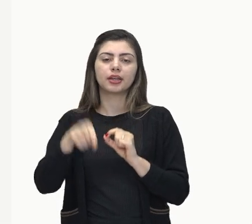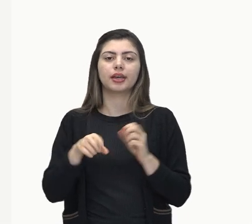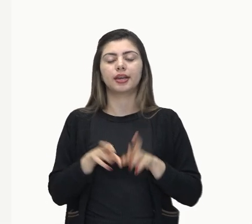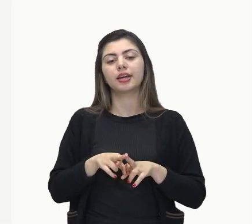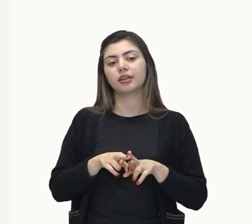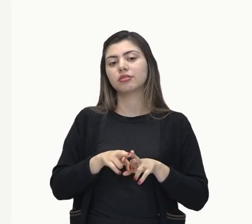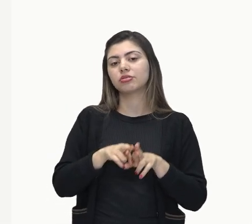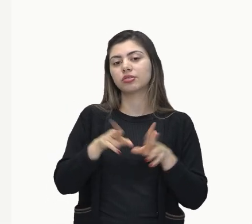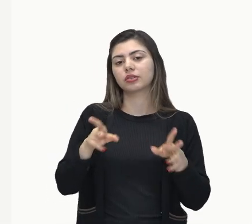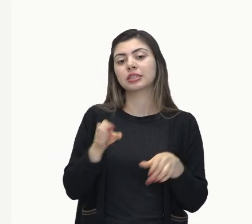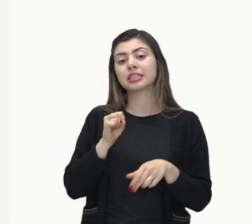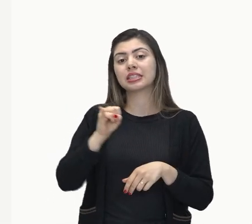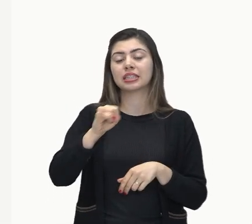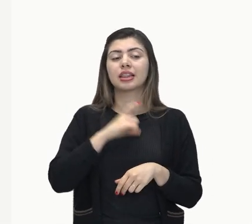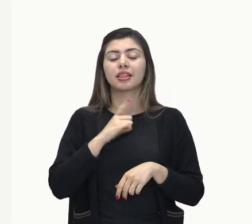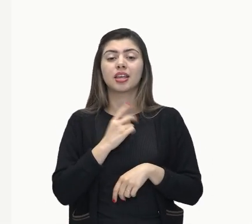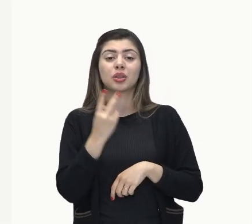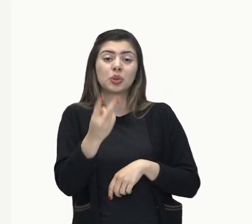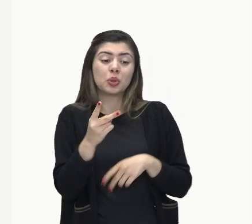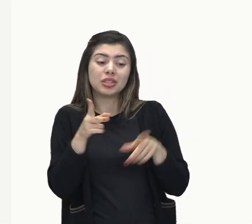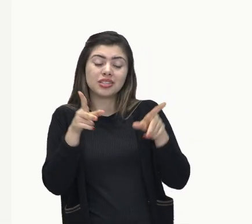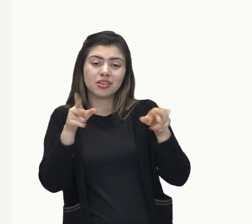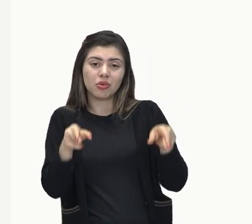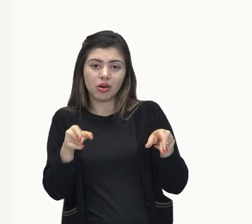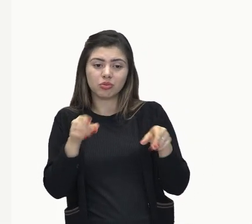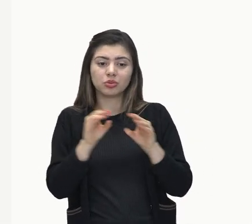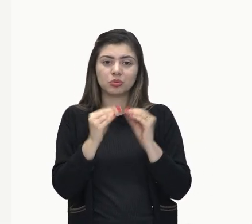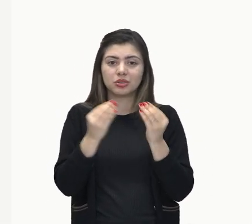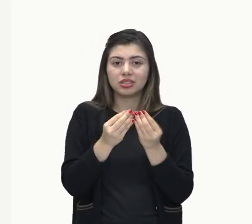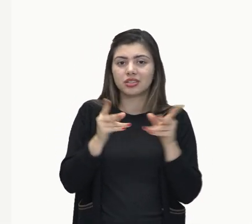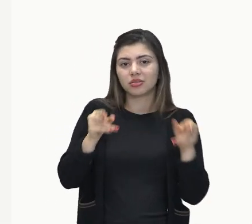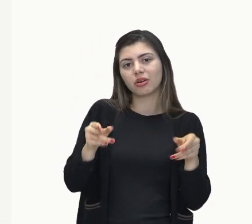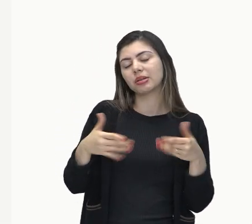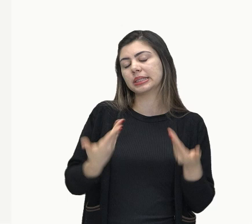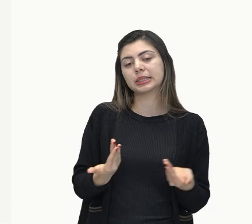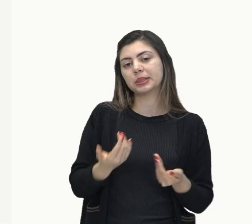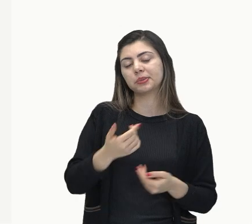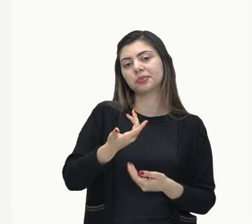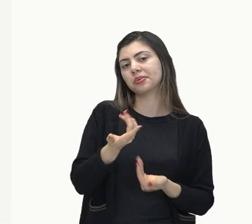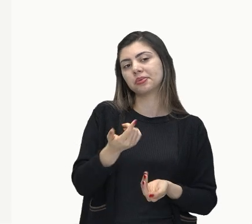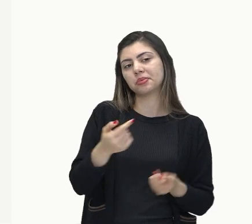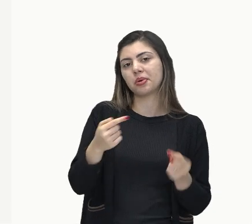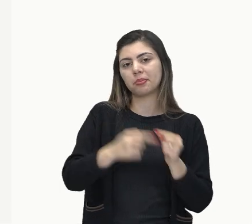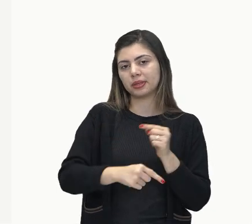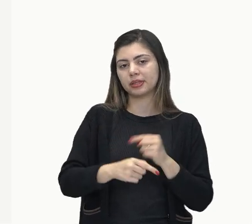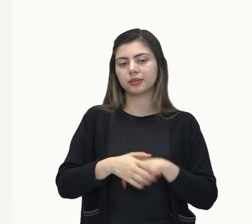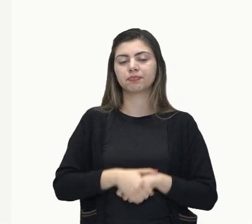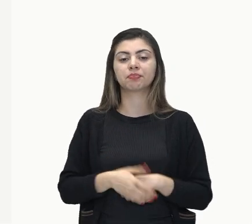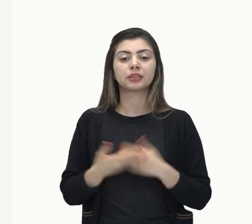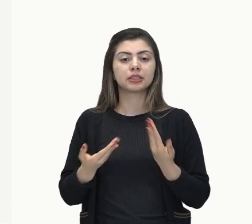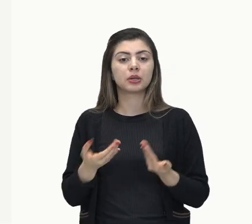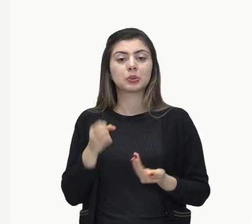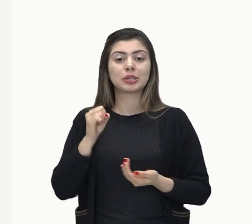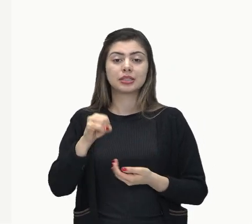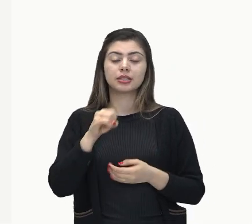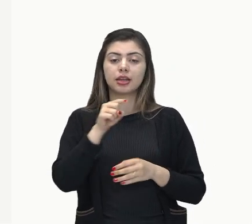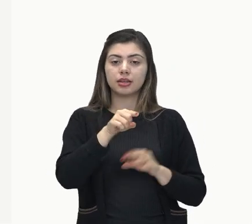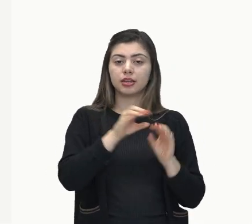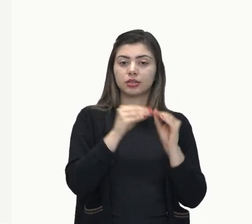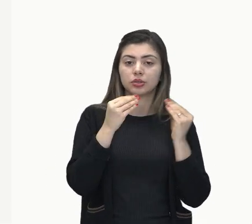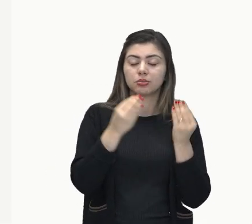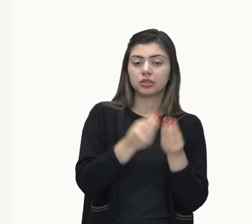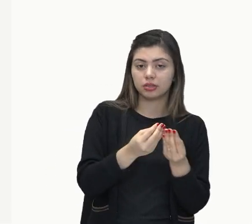pelo menos 2 iguais, não vai ter assimetria. Então, se uma substância, quando ela apresenta o